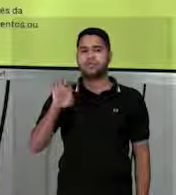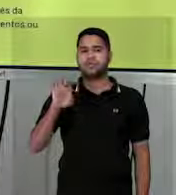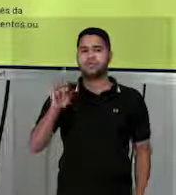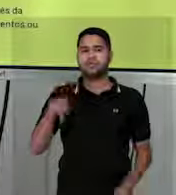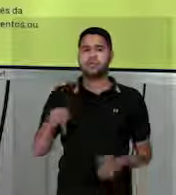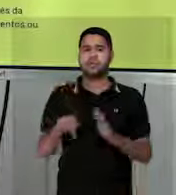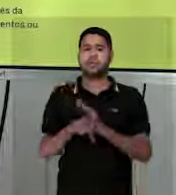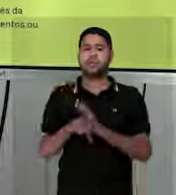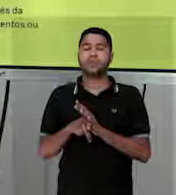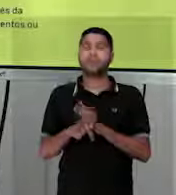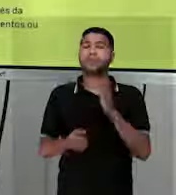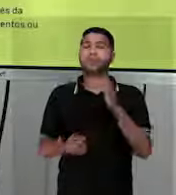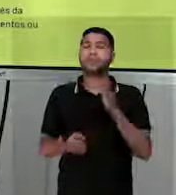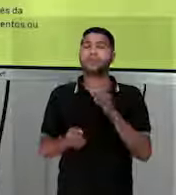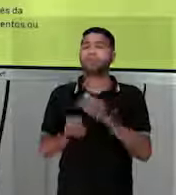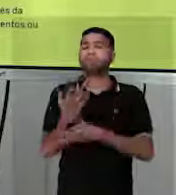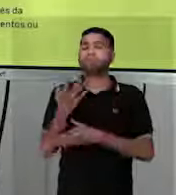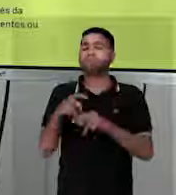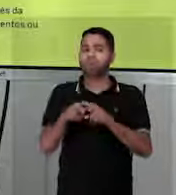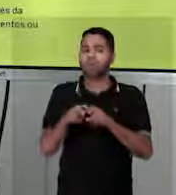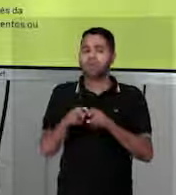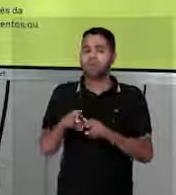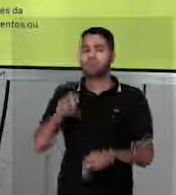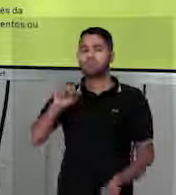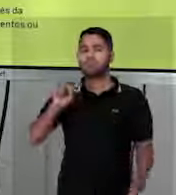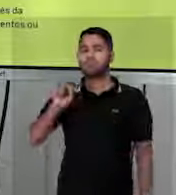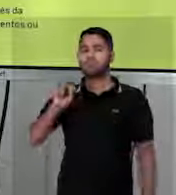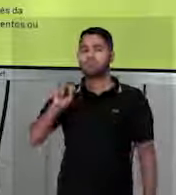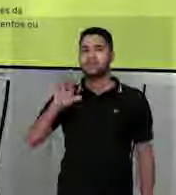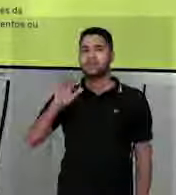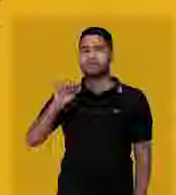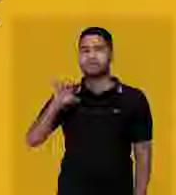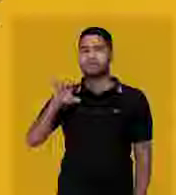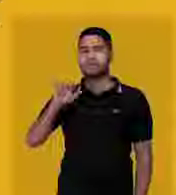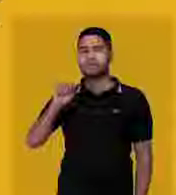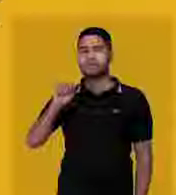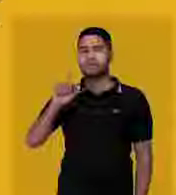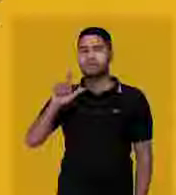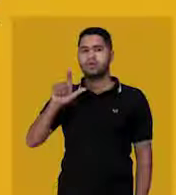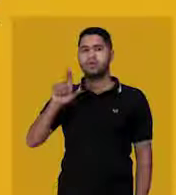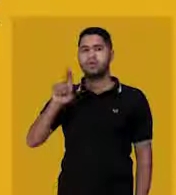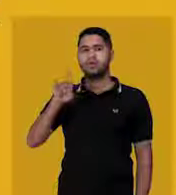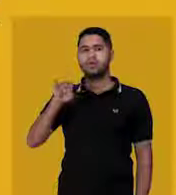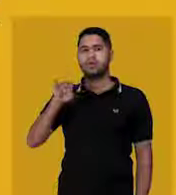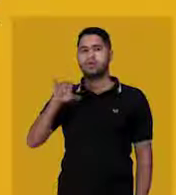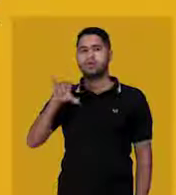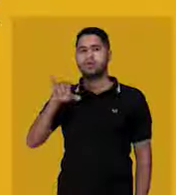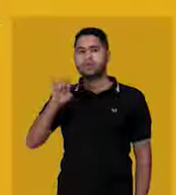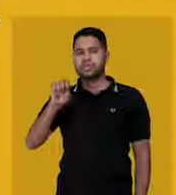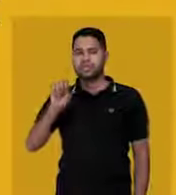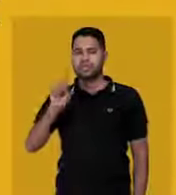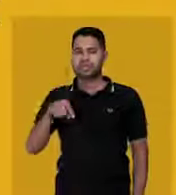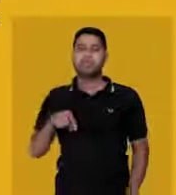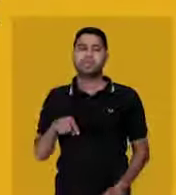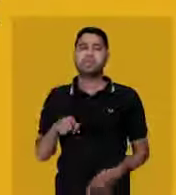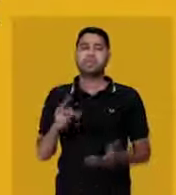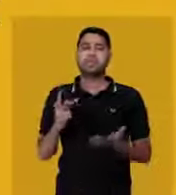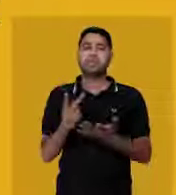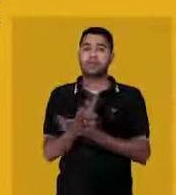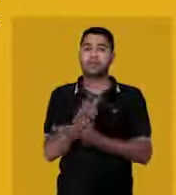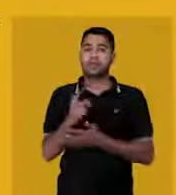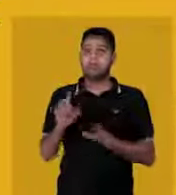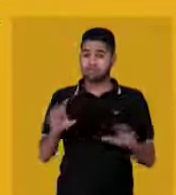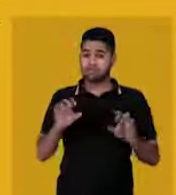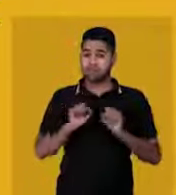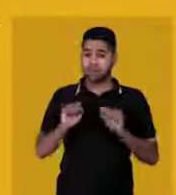pelo Ascaris lumbricoides, mais conhecida como lombriga. Sintomas: ao contrair a infecção pela primeira vez,